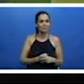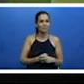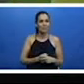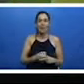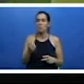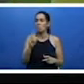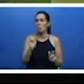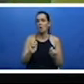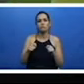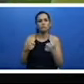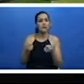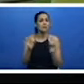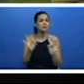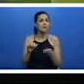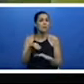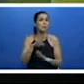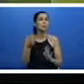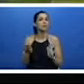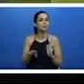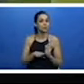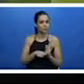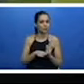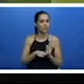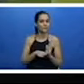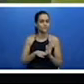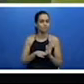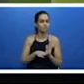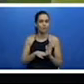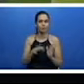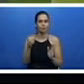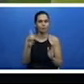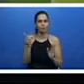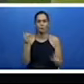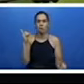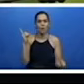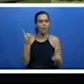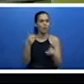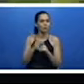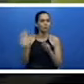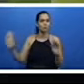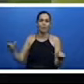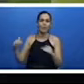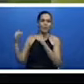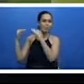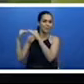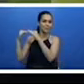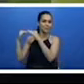todos. Ó. 3, 6, 10. Então eu estou somando isso aqui tudo.